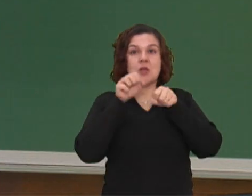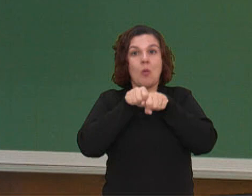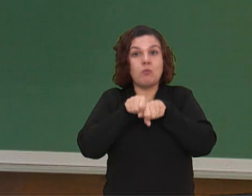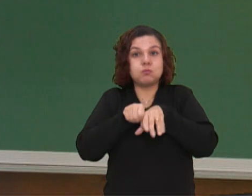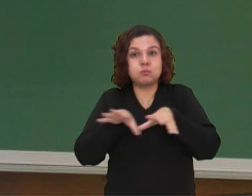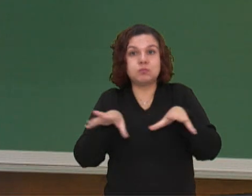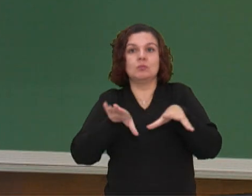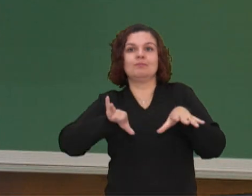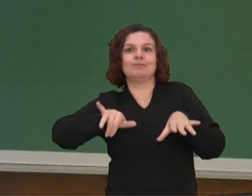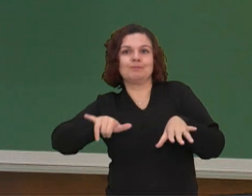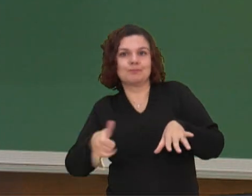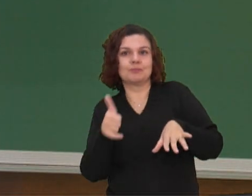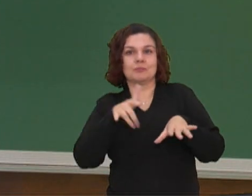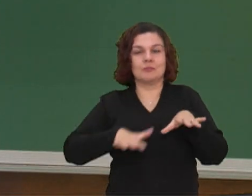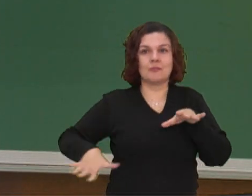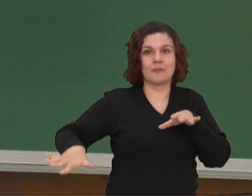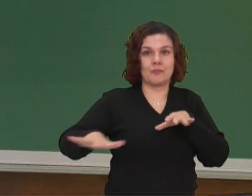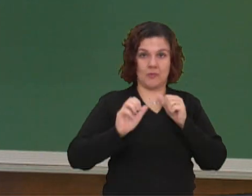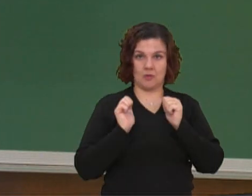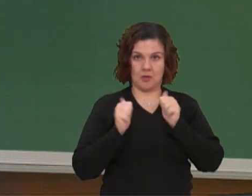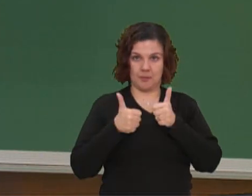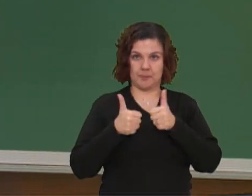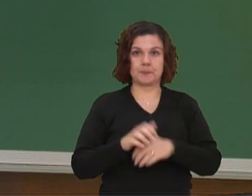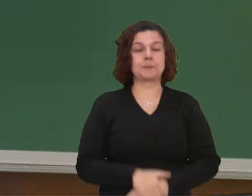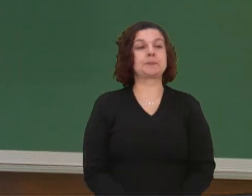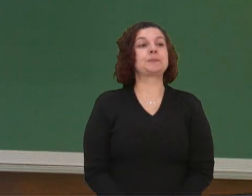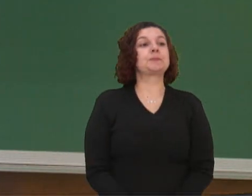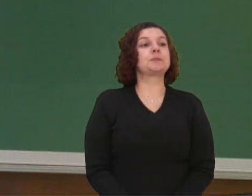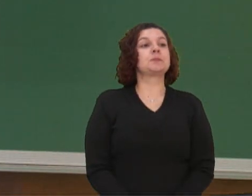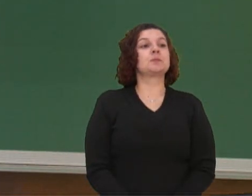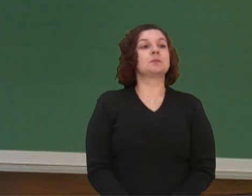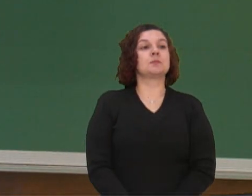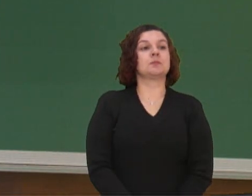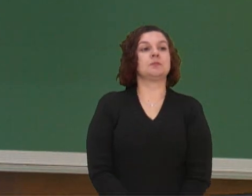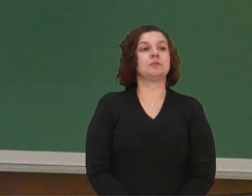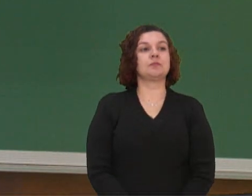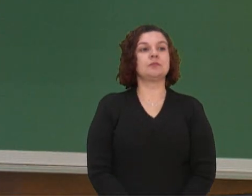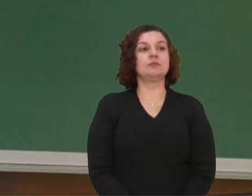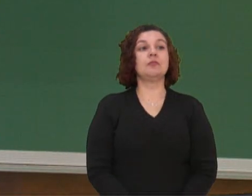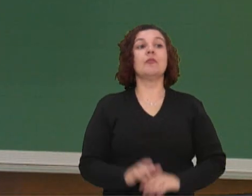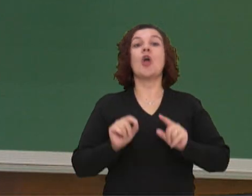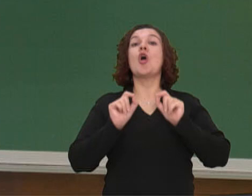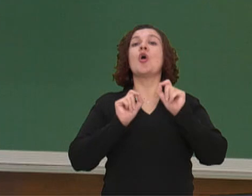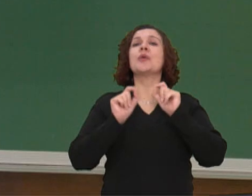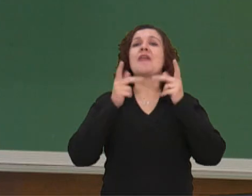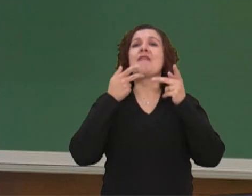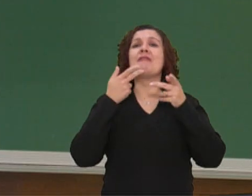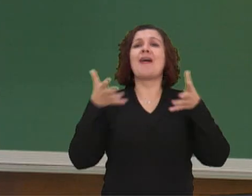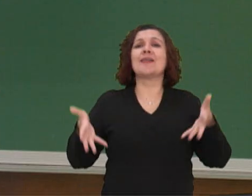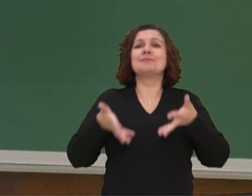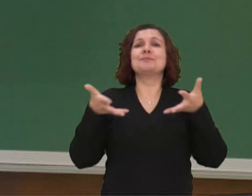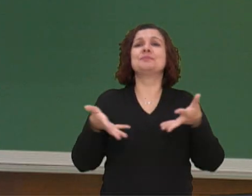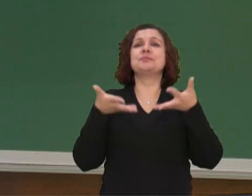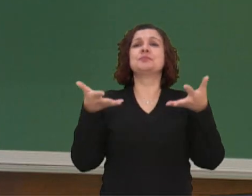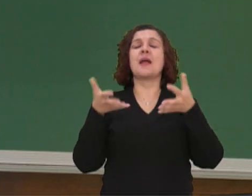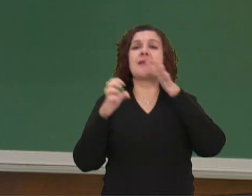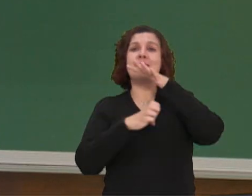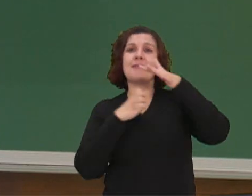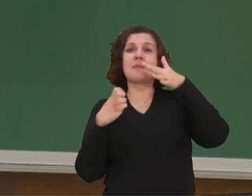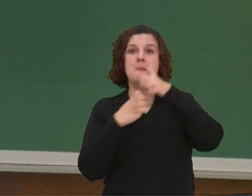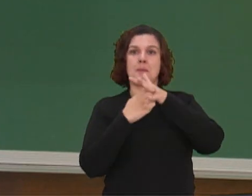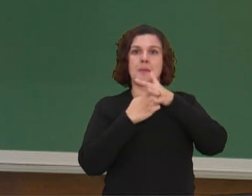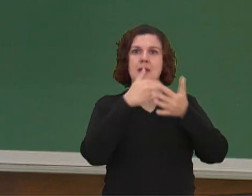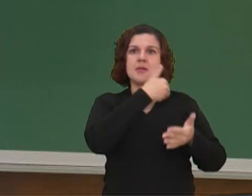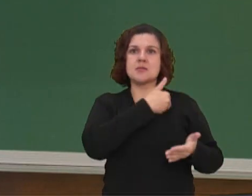a utilização do espaço, certo? Quais são os incentivos oferecidos para que essas empresas, para que